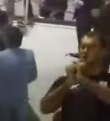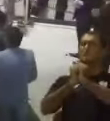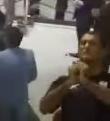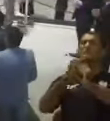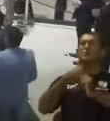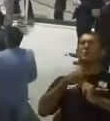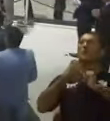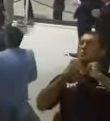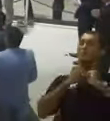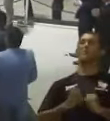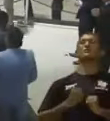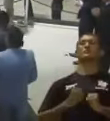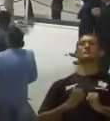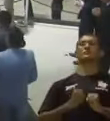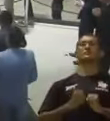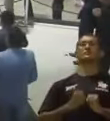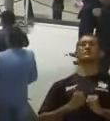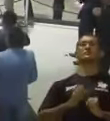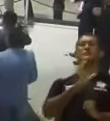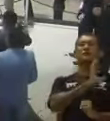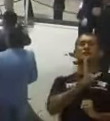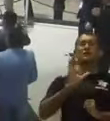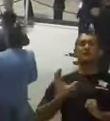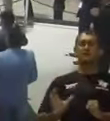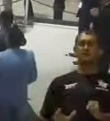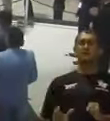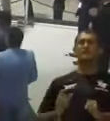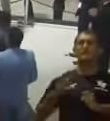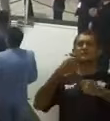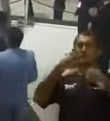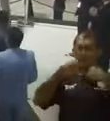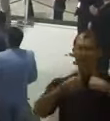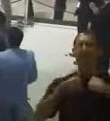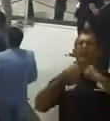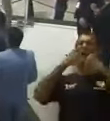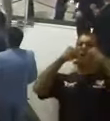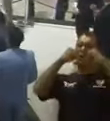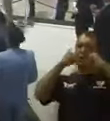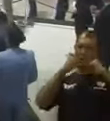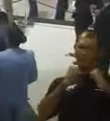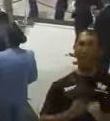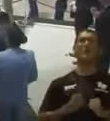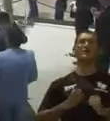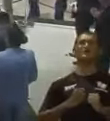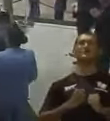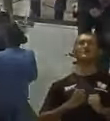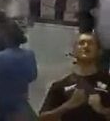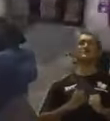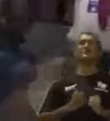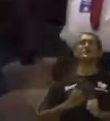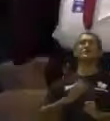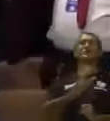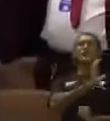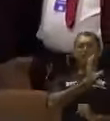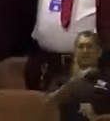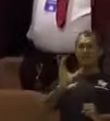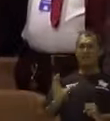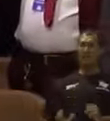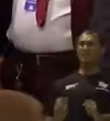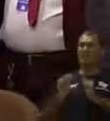eu posso. Em Cristo eu posso. Em